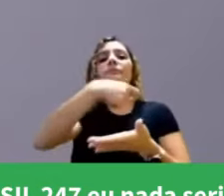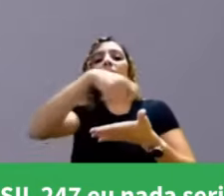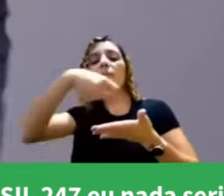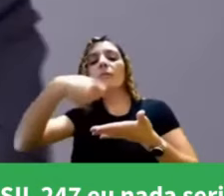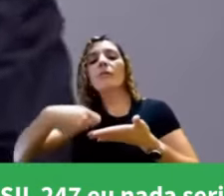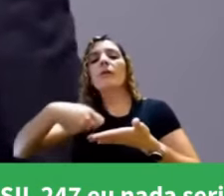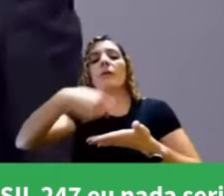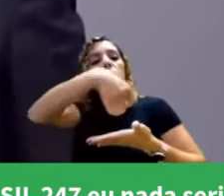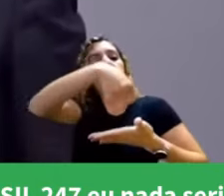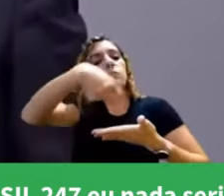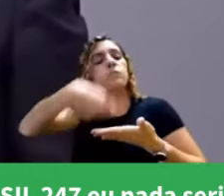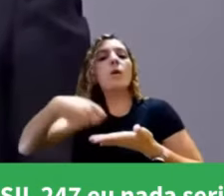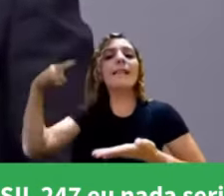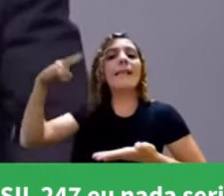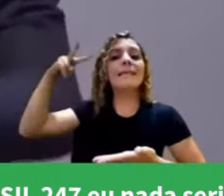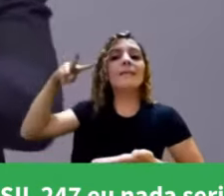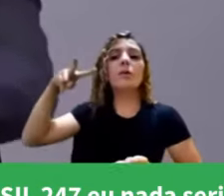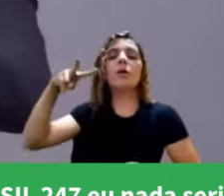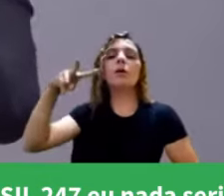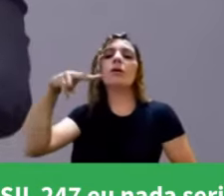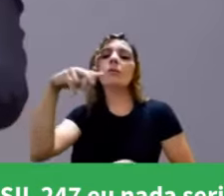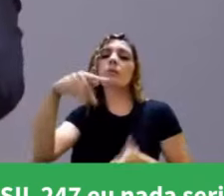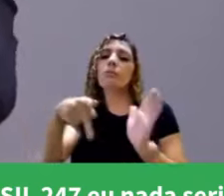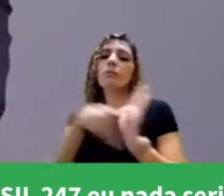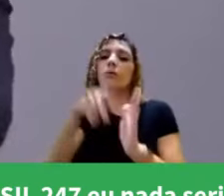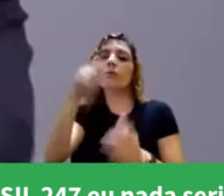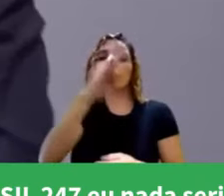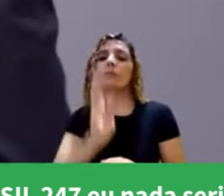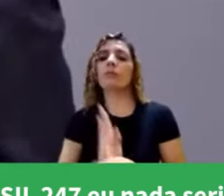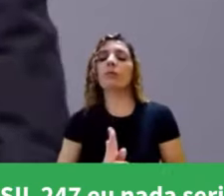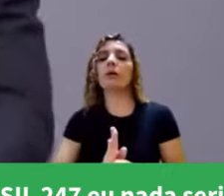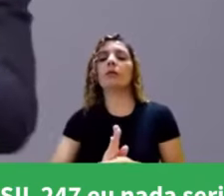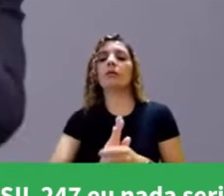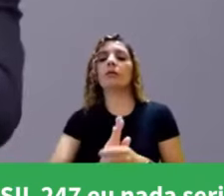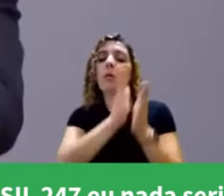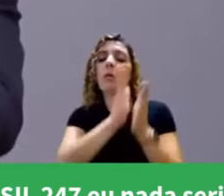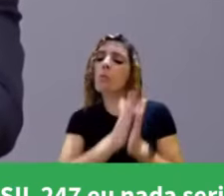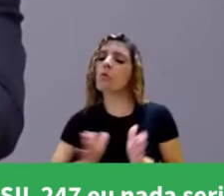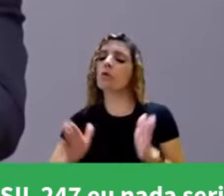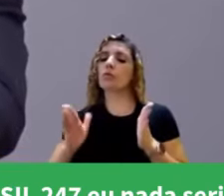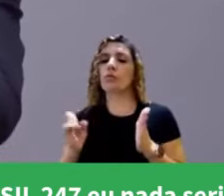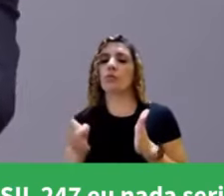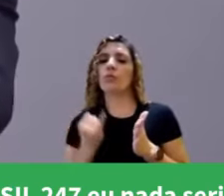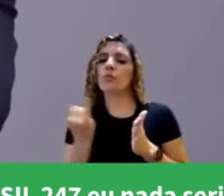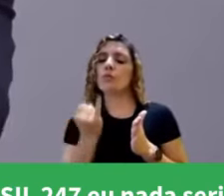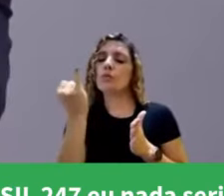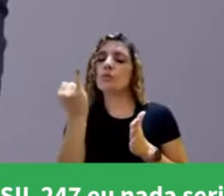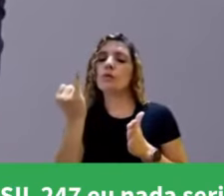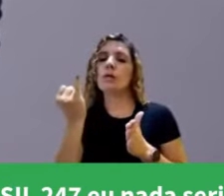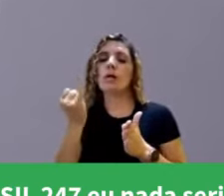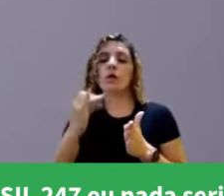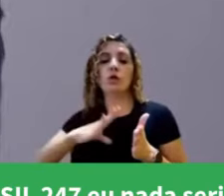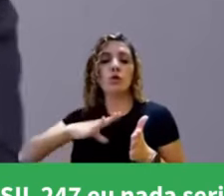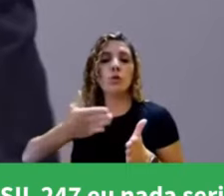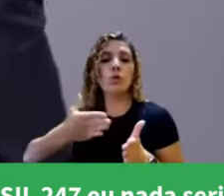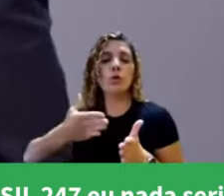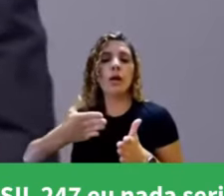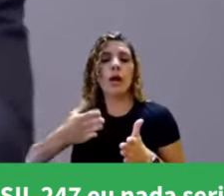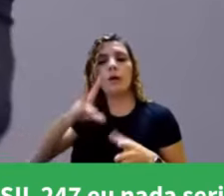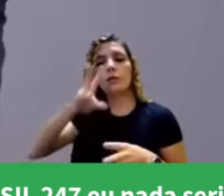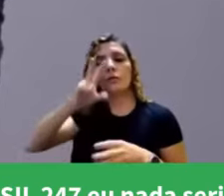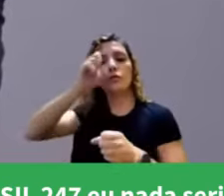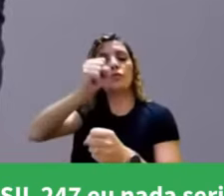na história do Brasil páginas muito importantes de resistência de um jornalismo